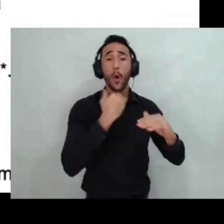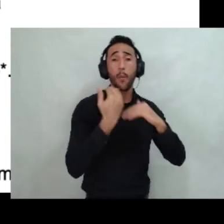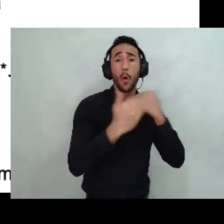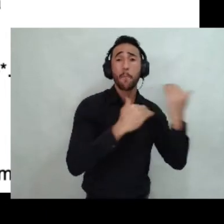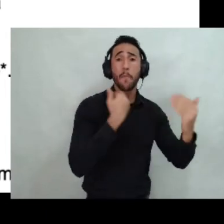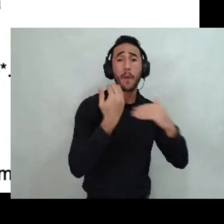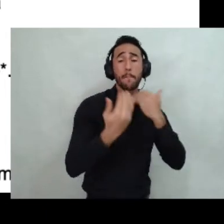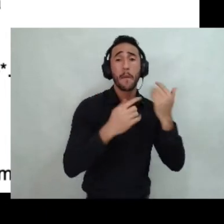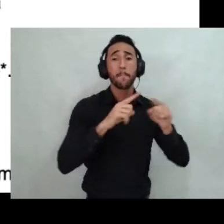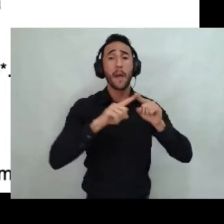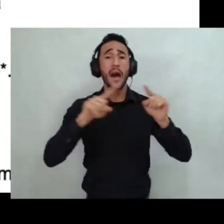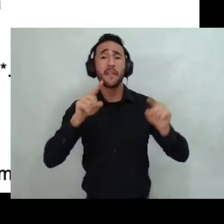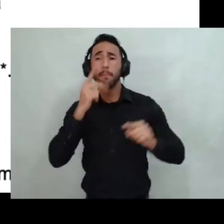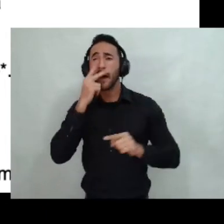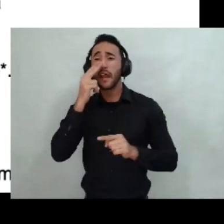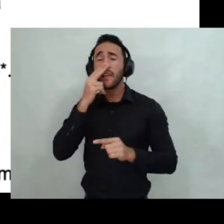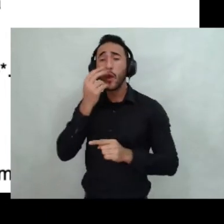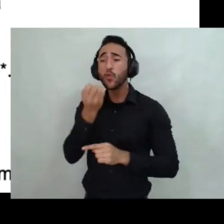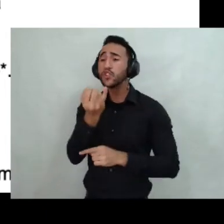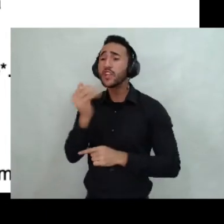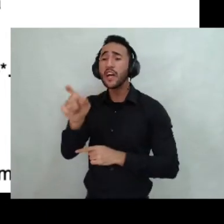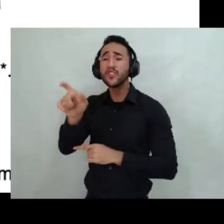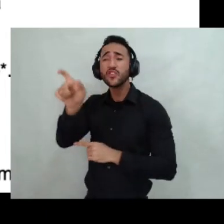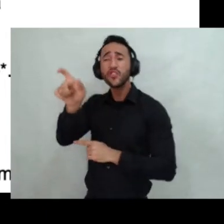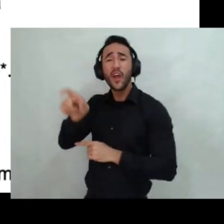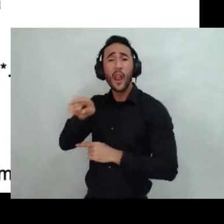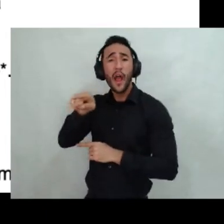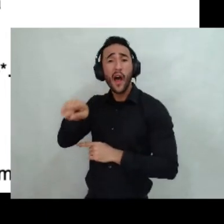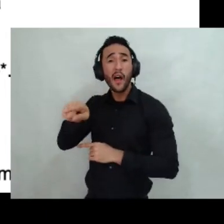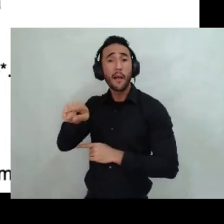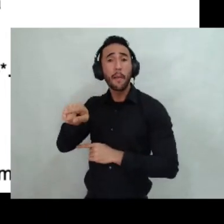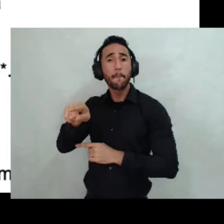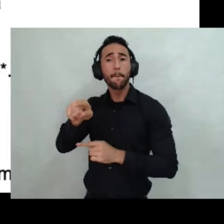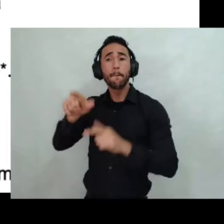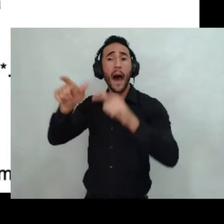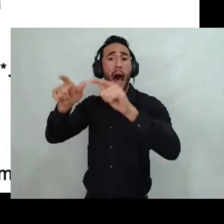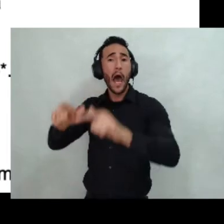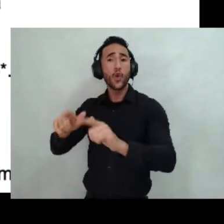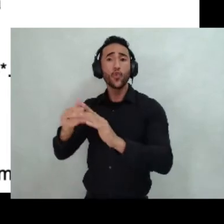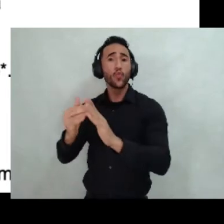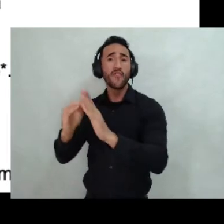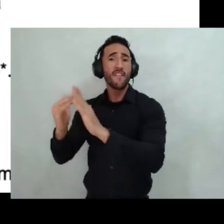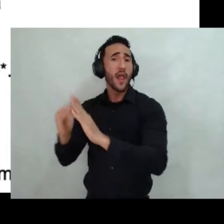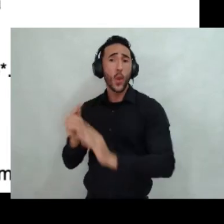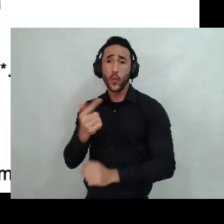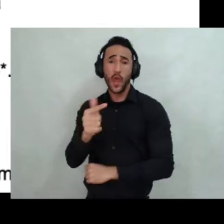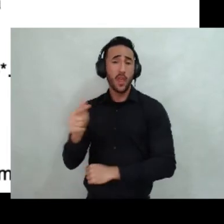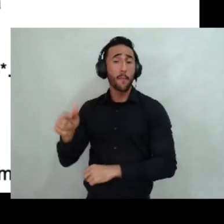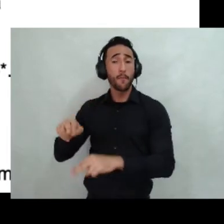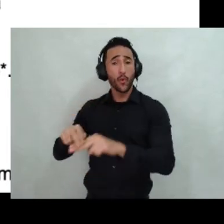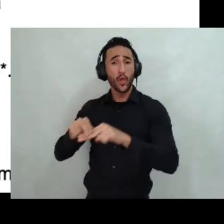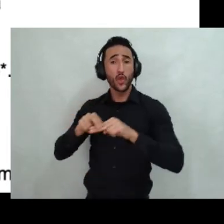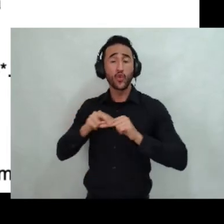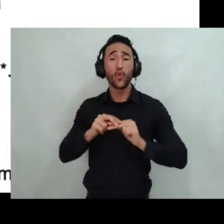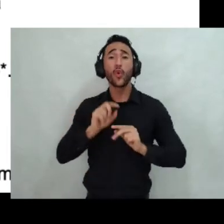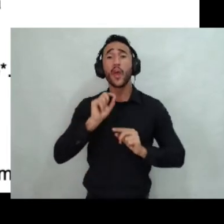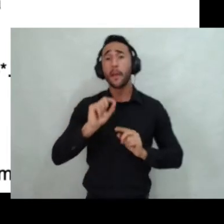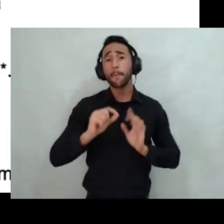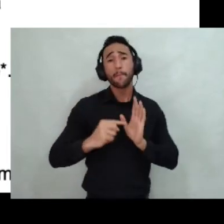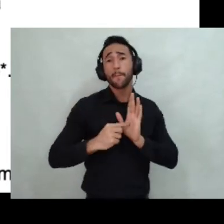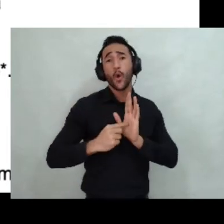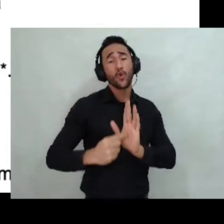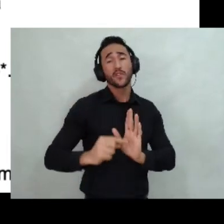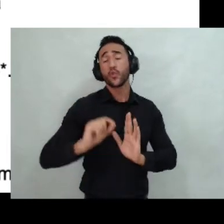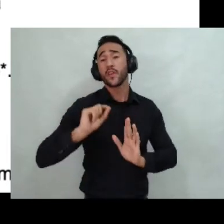casos notificados é maior nos bairros sem favelas, mostrando claramente que o acesso aos serviços de saúde,